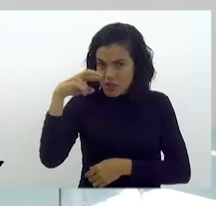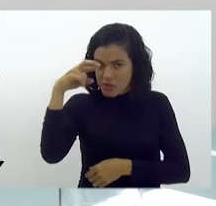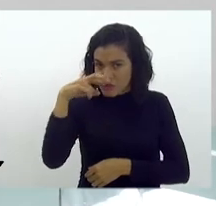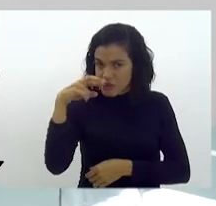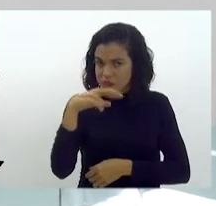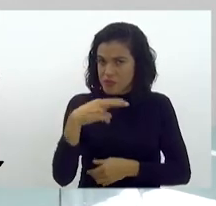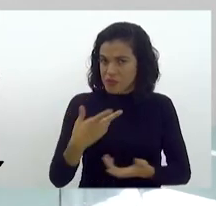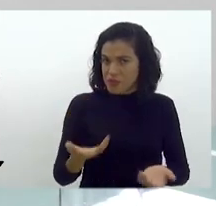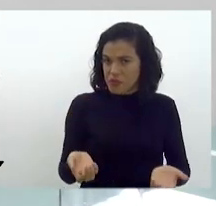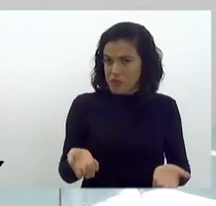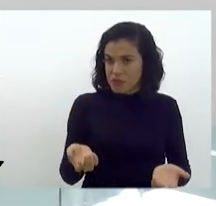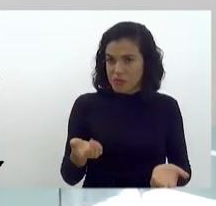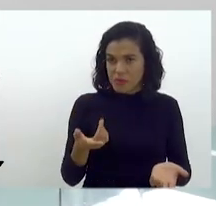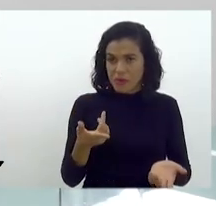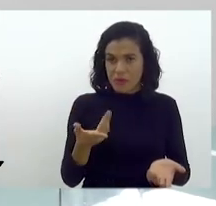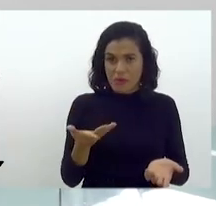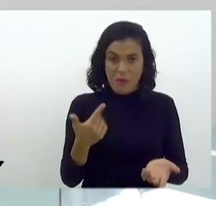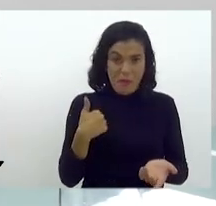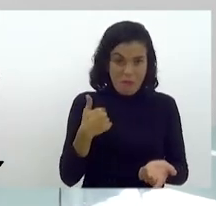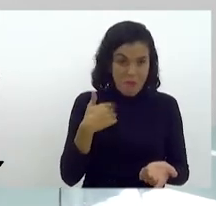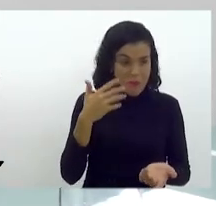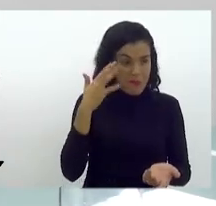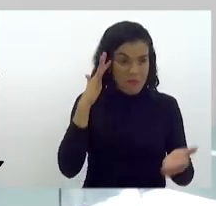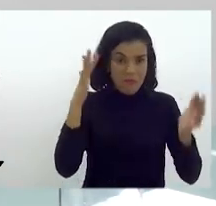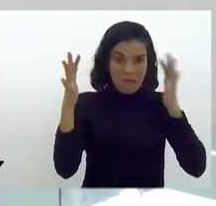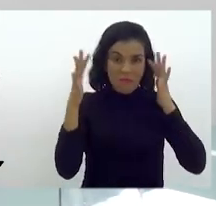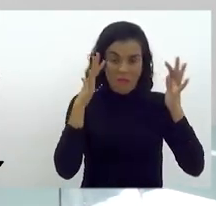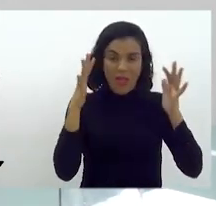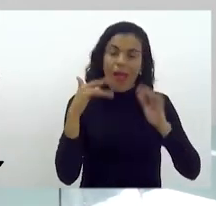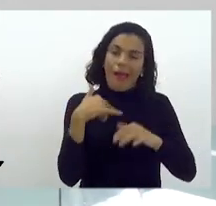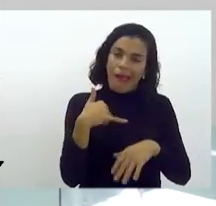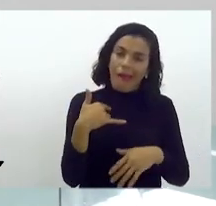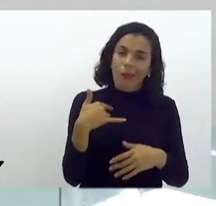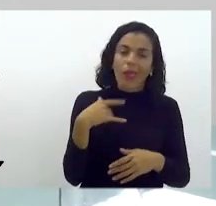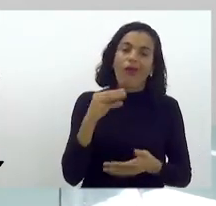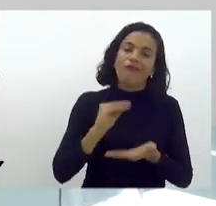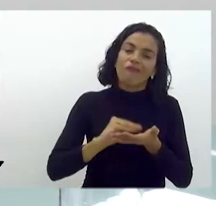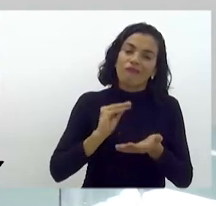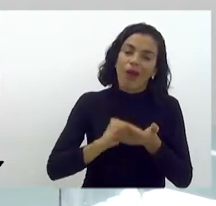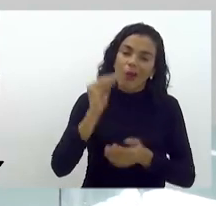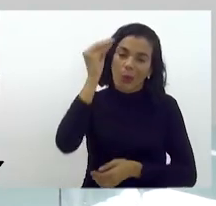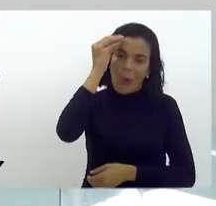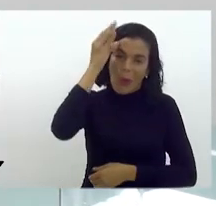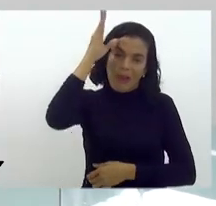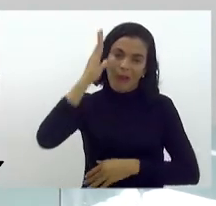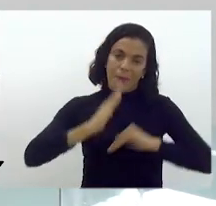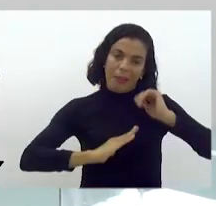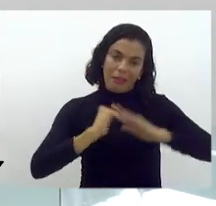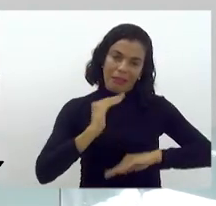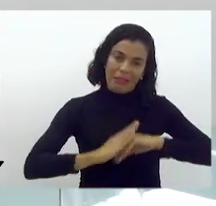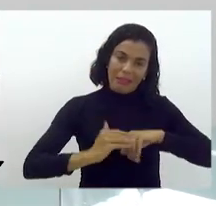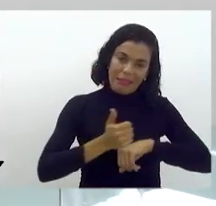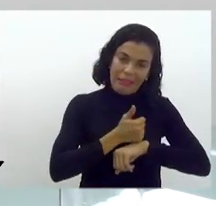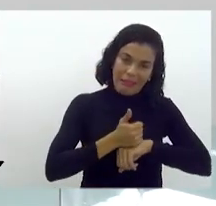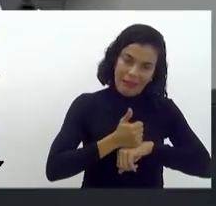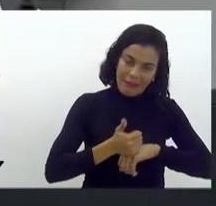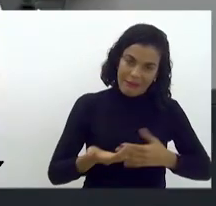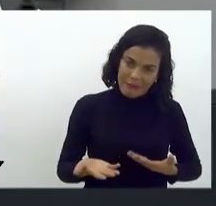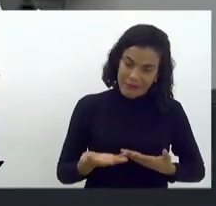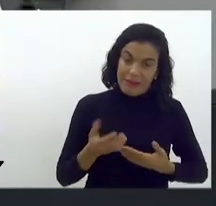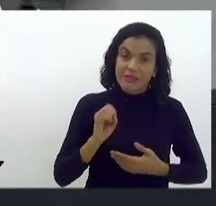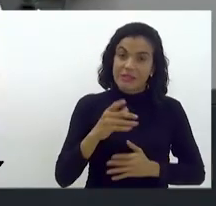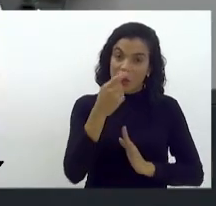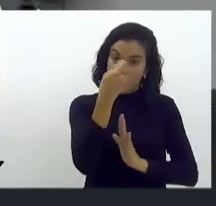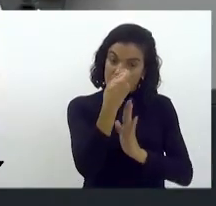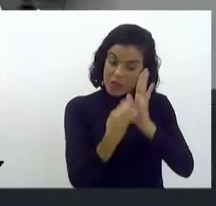na persecução para mim aquilo teria uma aí eu quero desconhecimento da técnica Como eu disse fizer